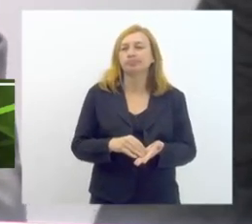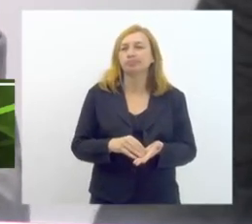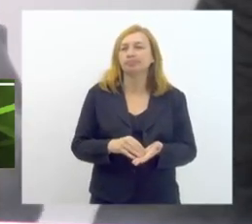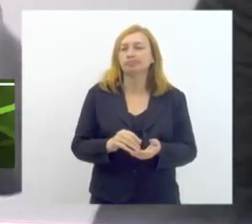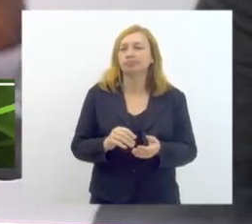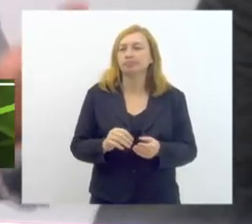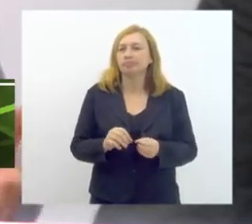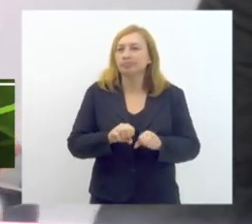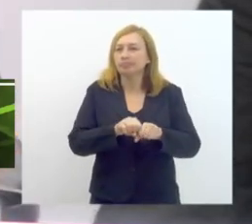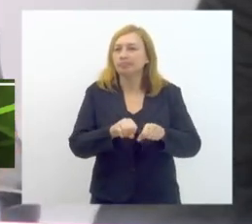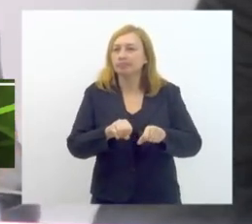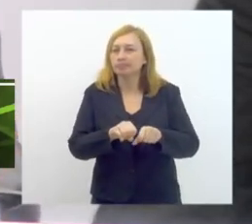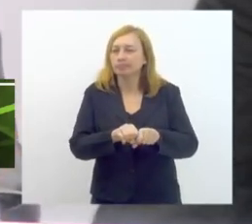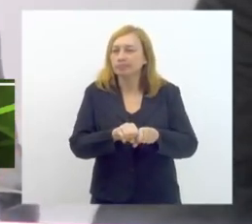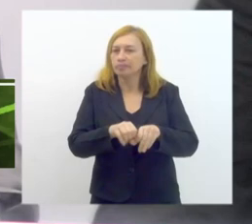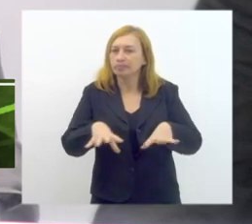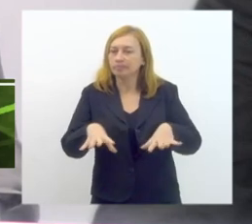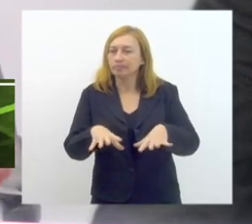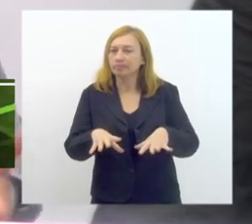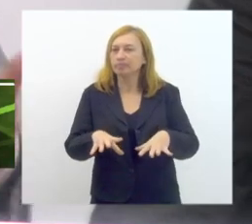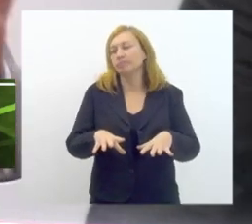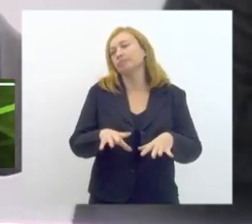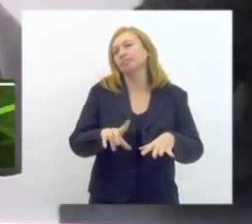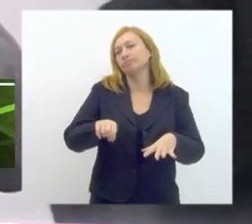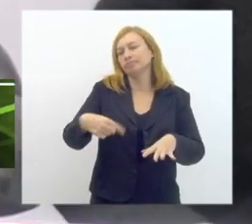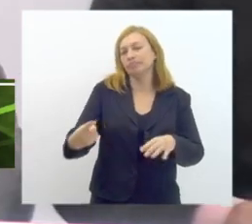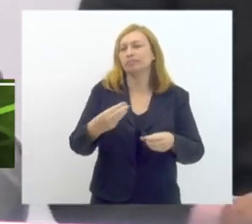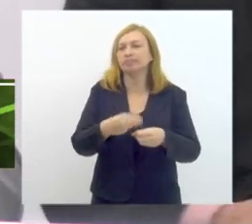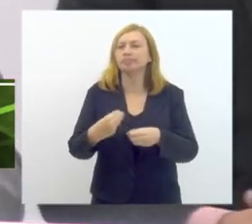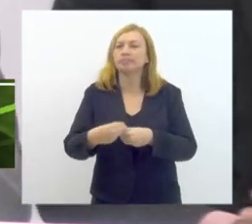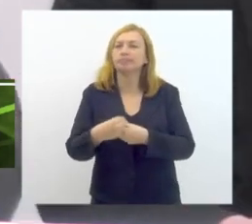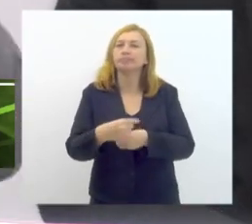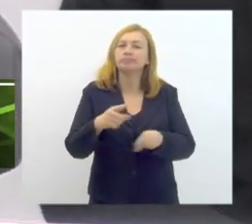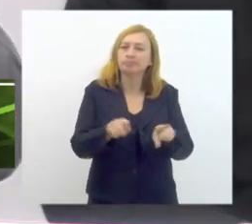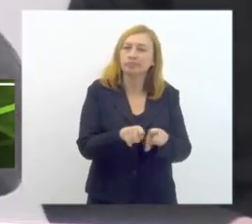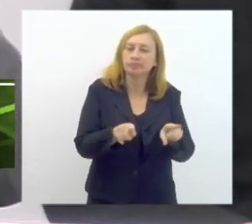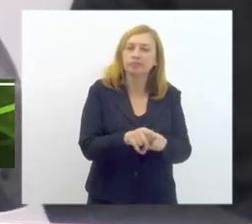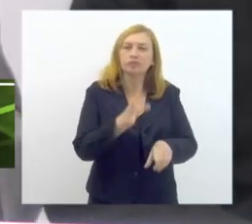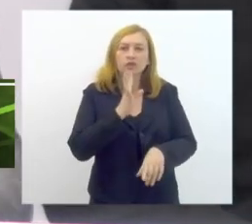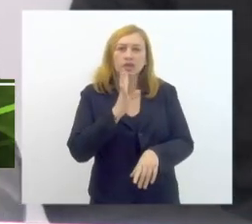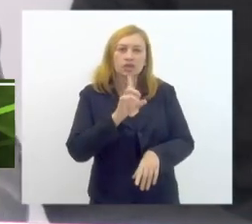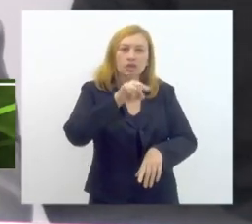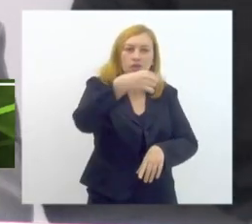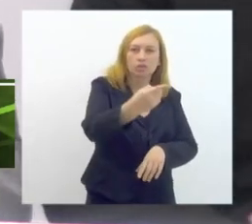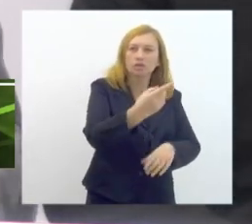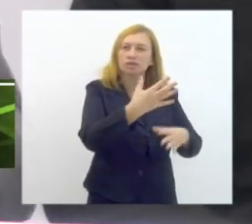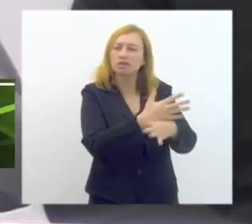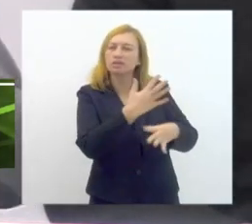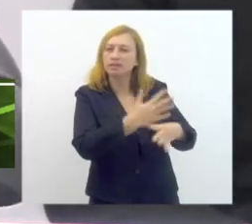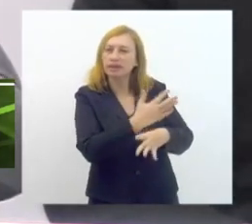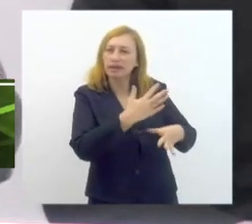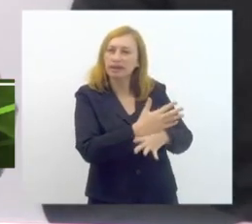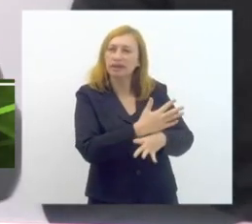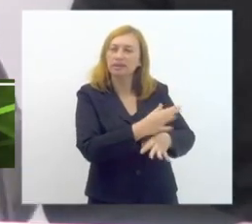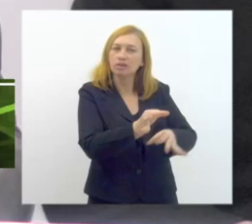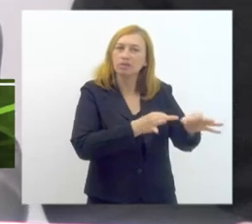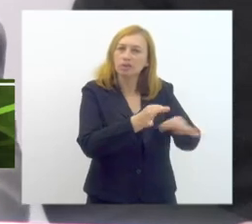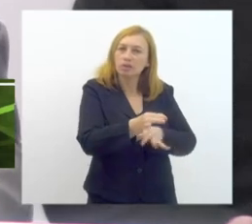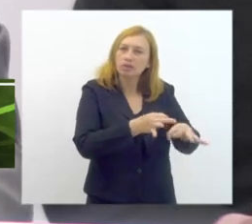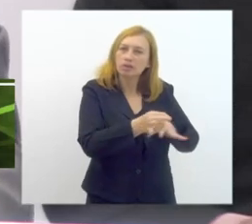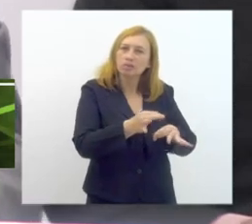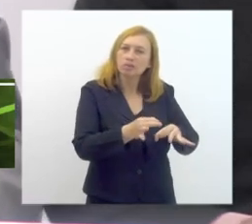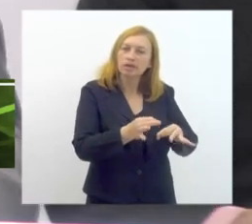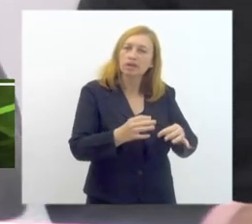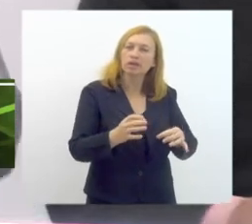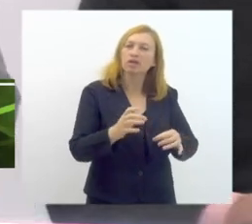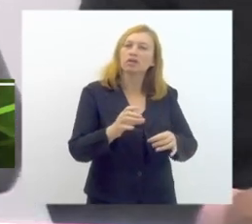municípios e também tomar conhecimento de programas que estão sendo feitos em outras cidades para que a gente, através dos